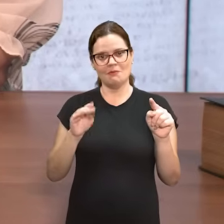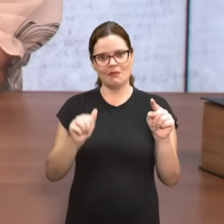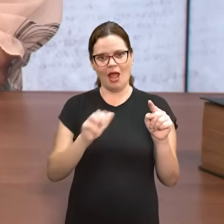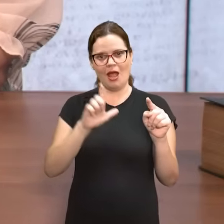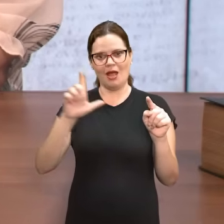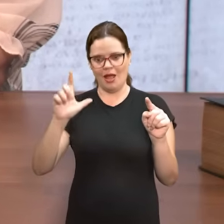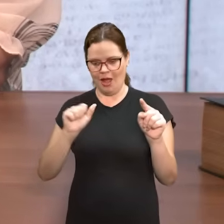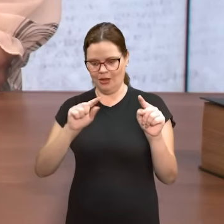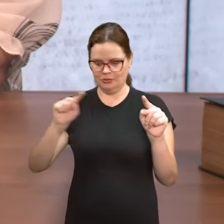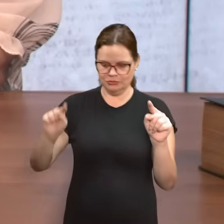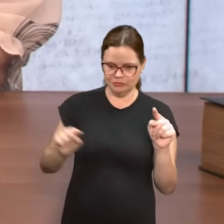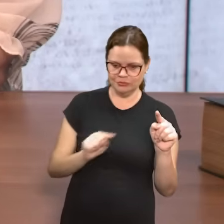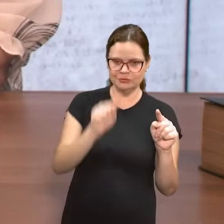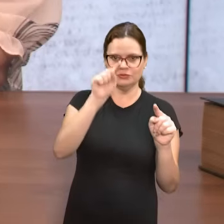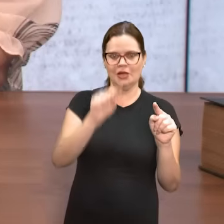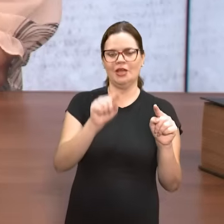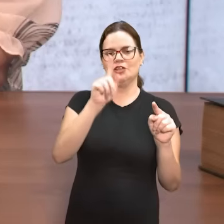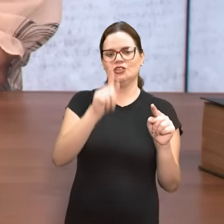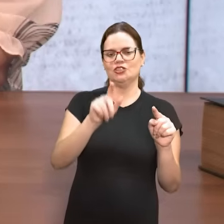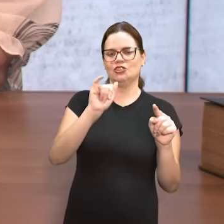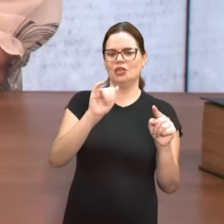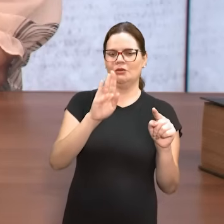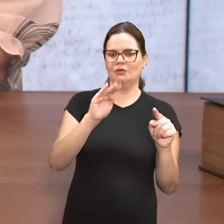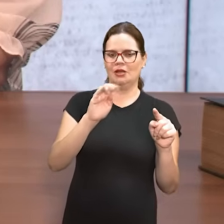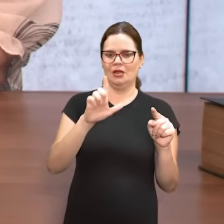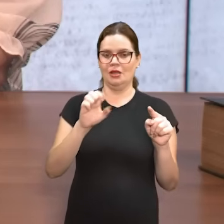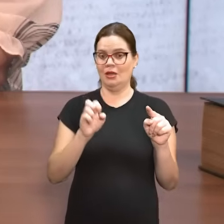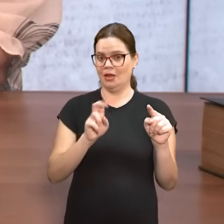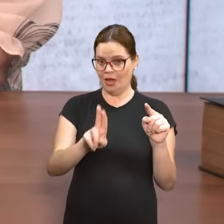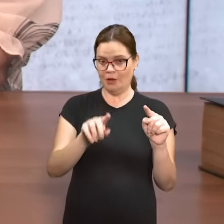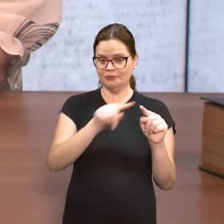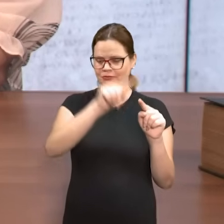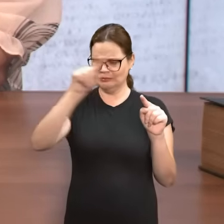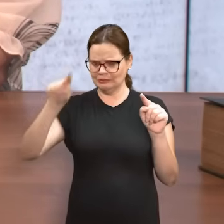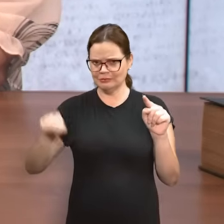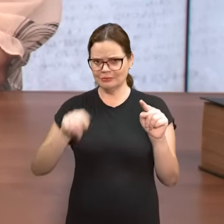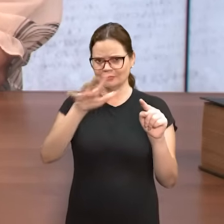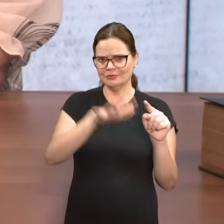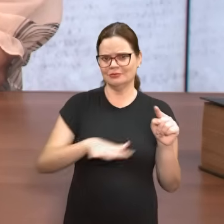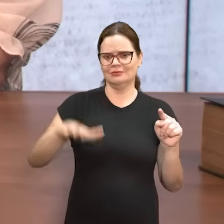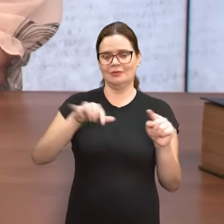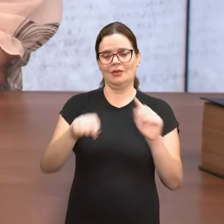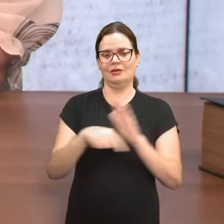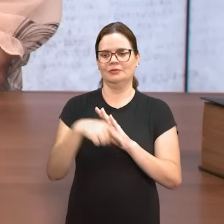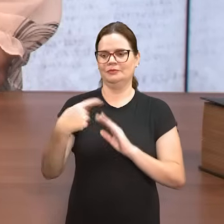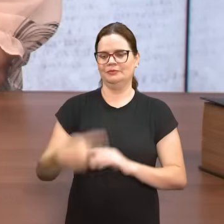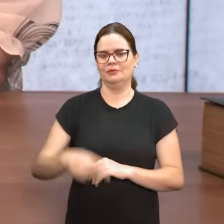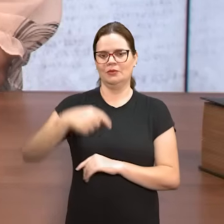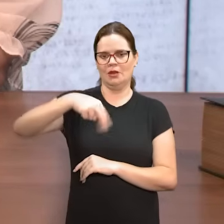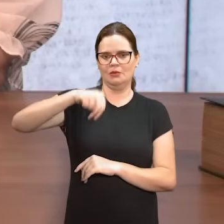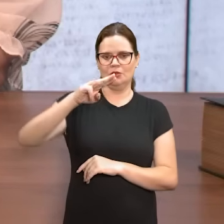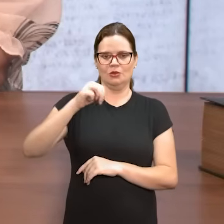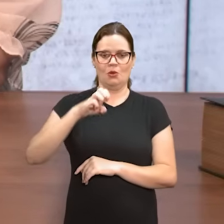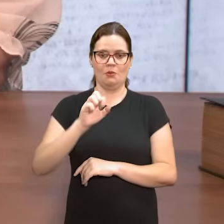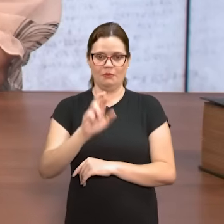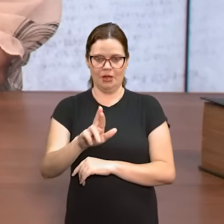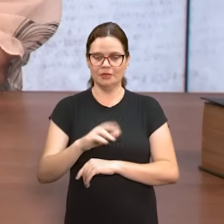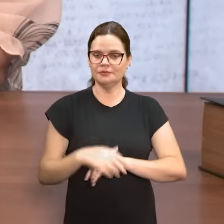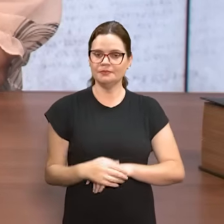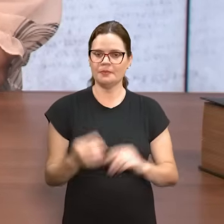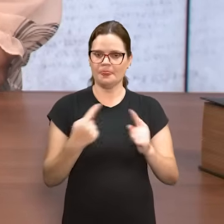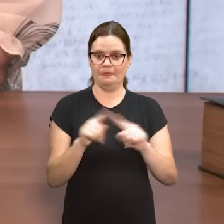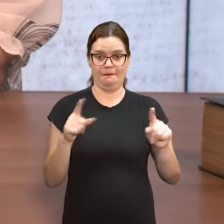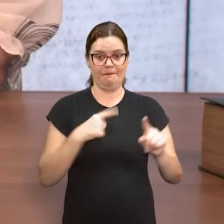em Jebneel, e as saídas deste termo eram no mar. Será, porém, o termo